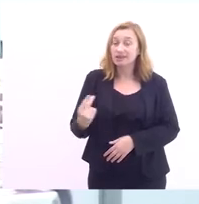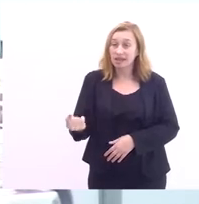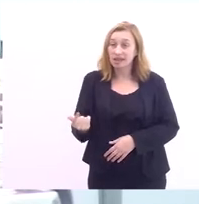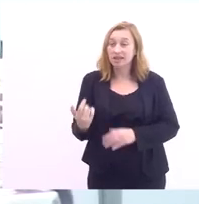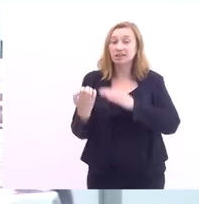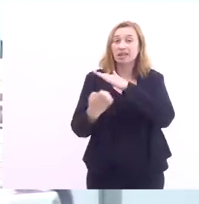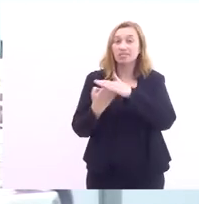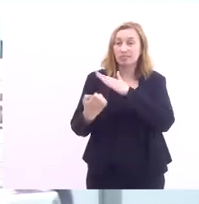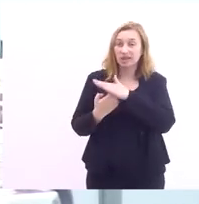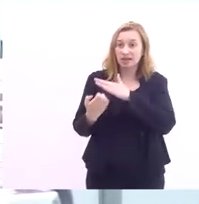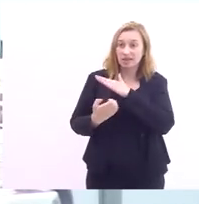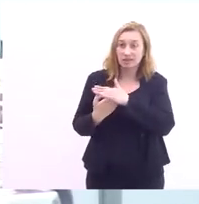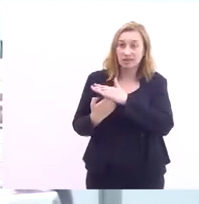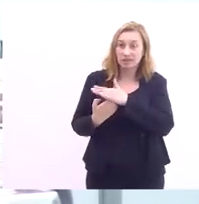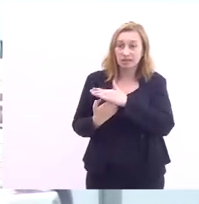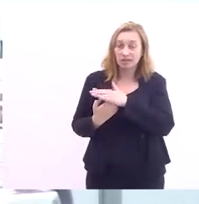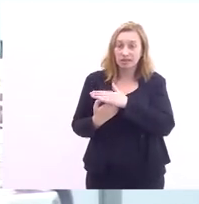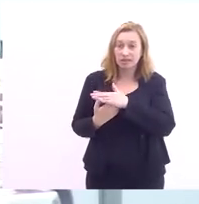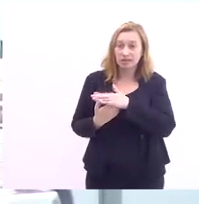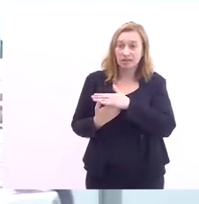da Enel